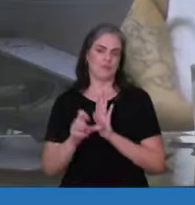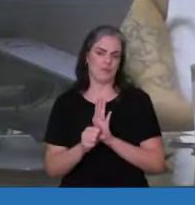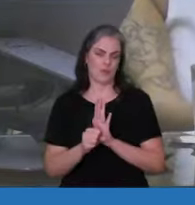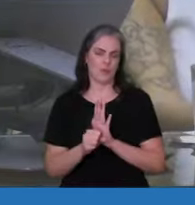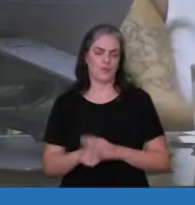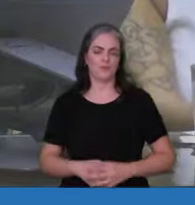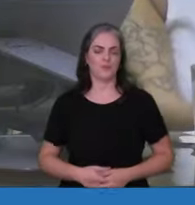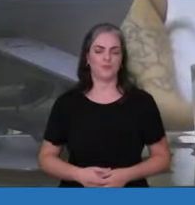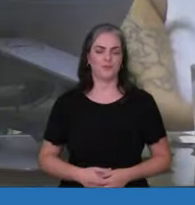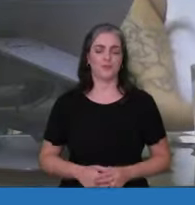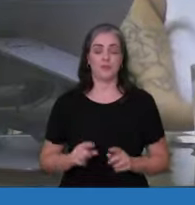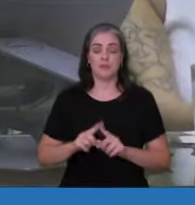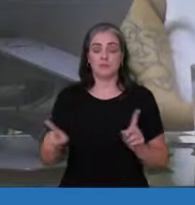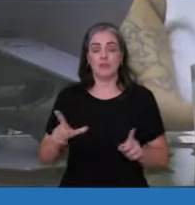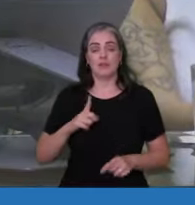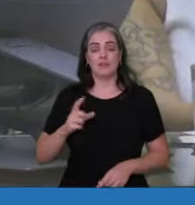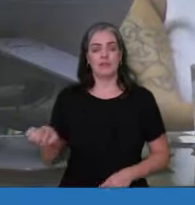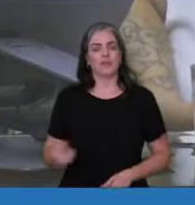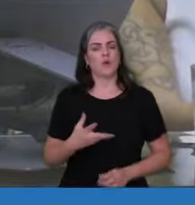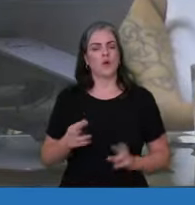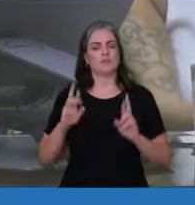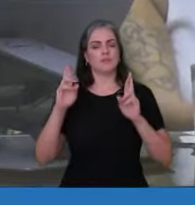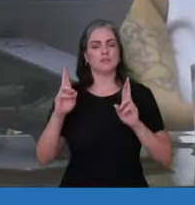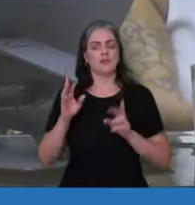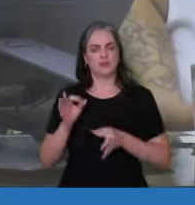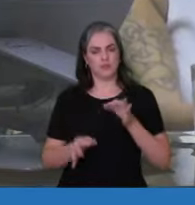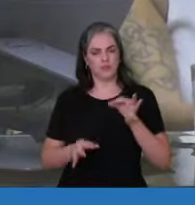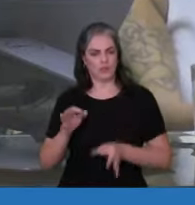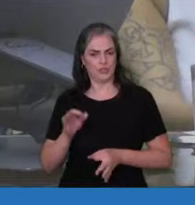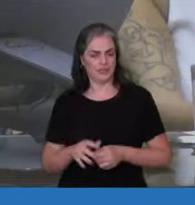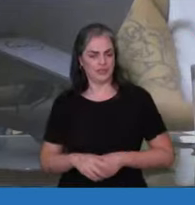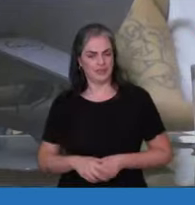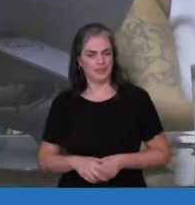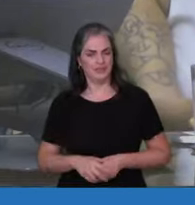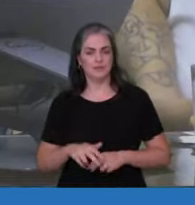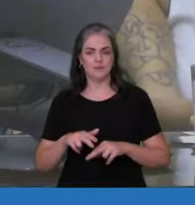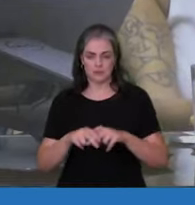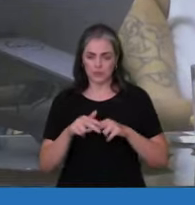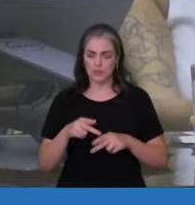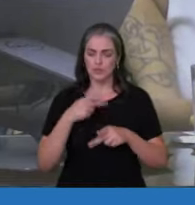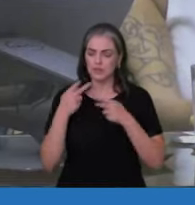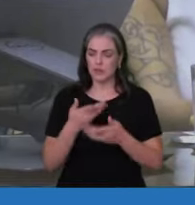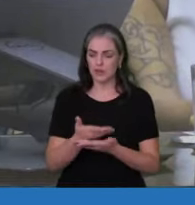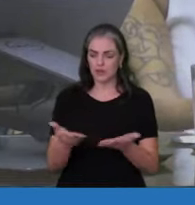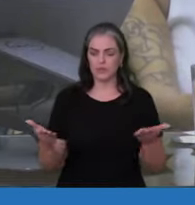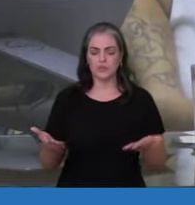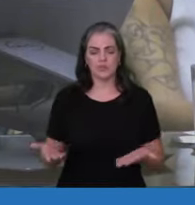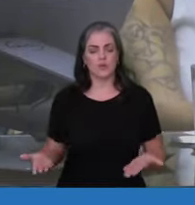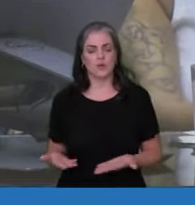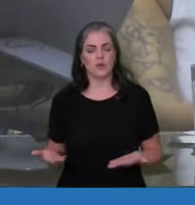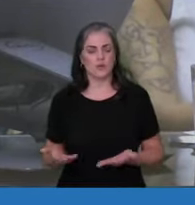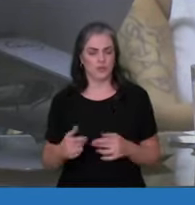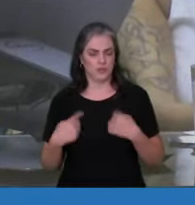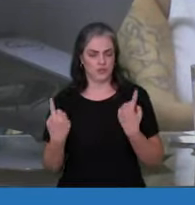uma renovada esperança de justiça, e é com ela que eu me dirijo a vocês. Nessa sessão solene,